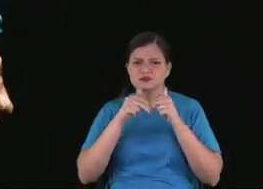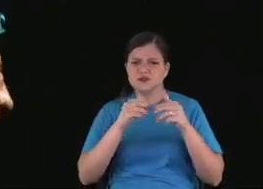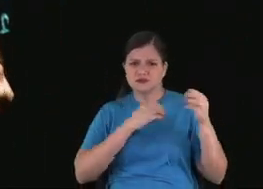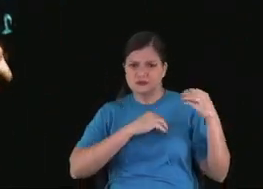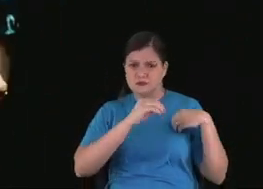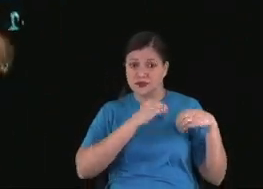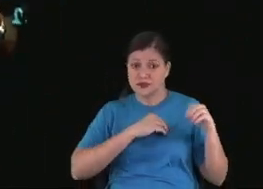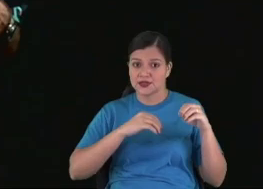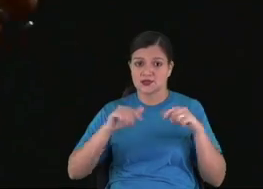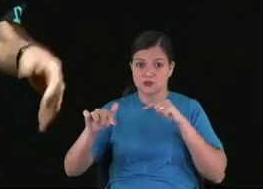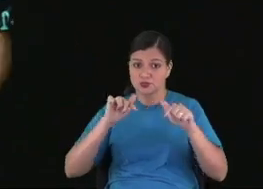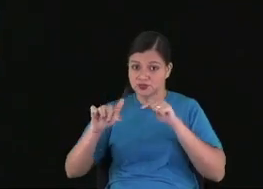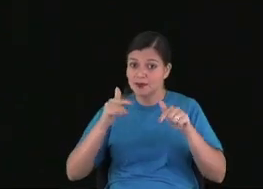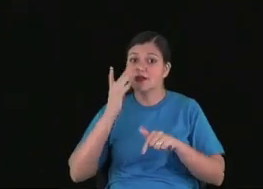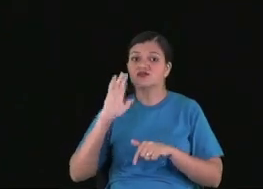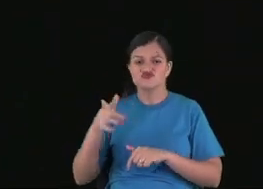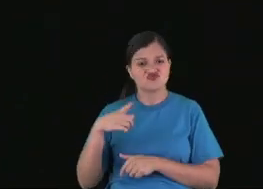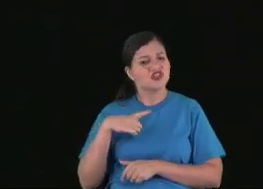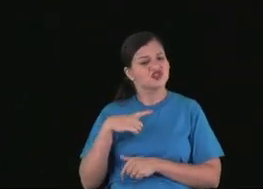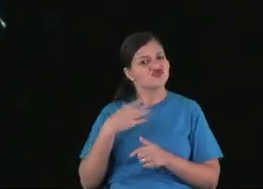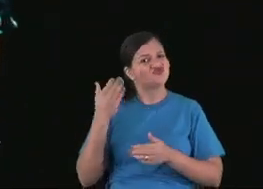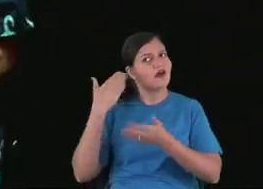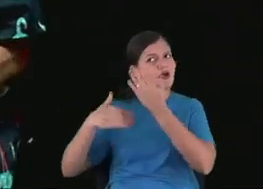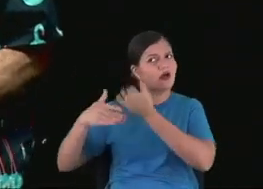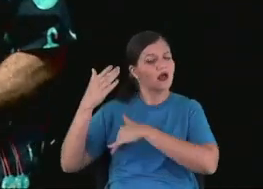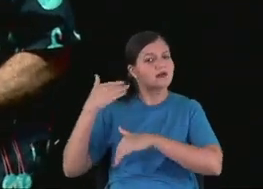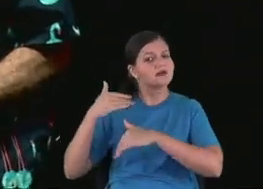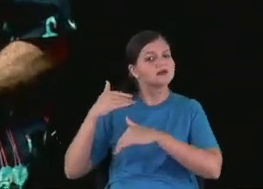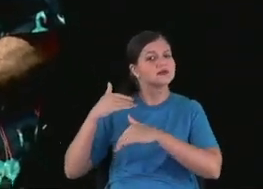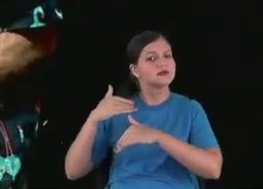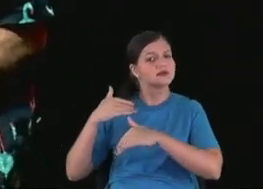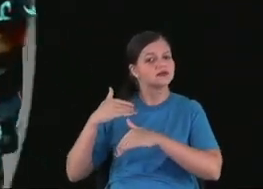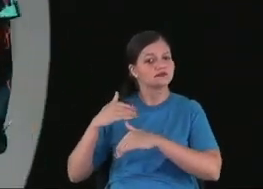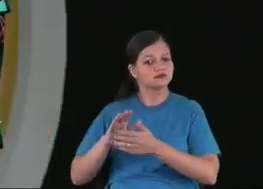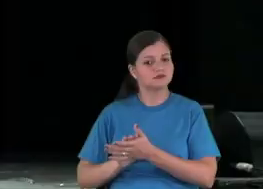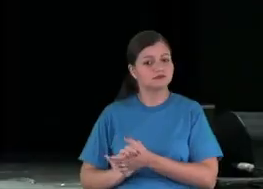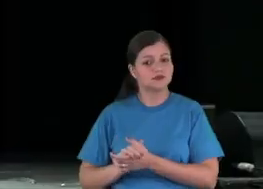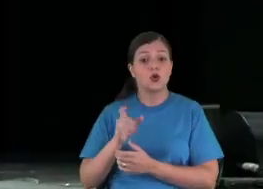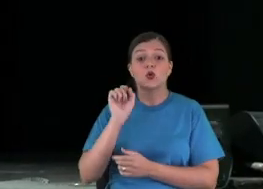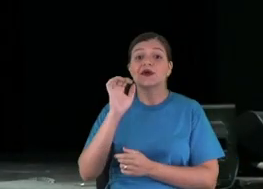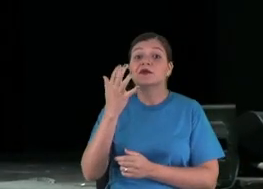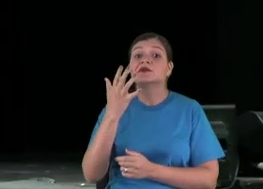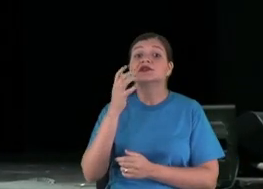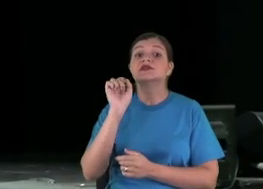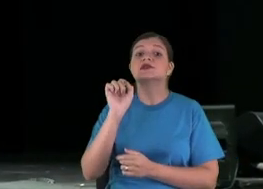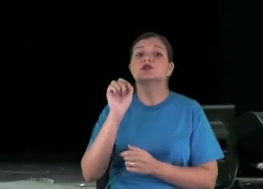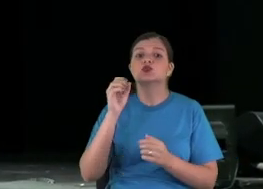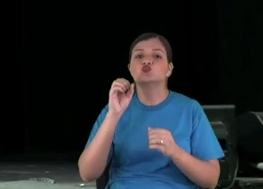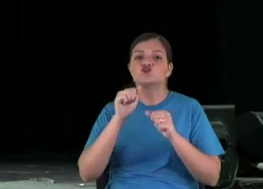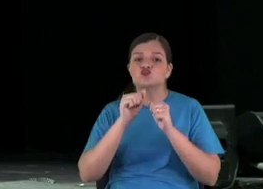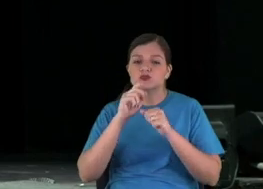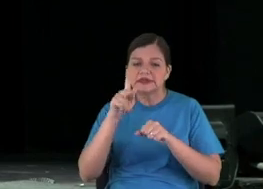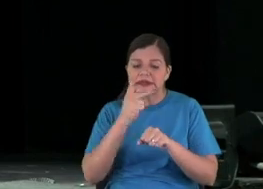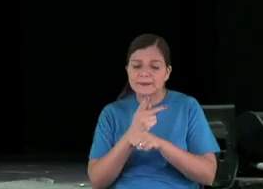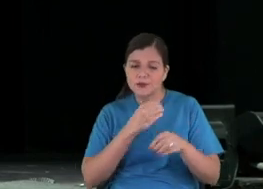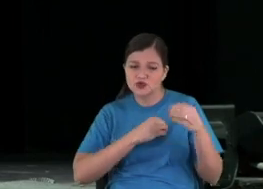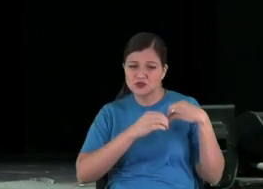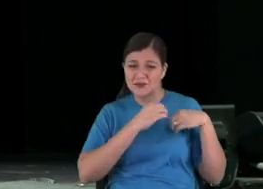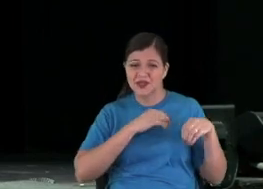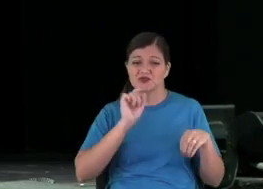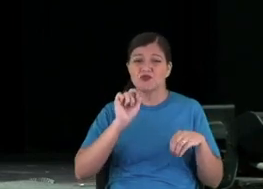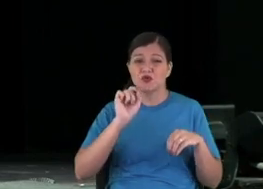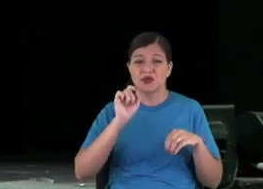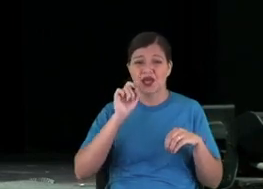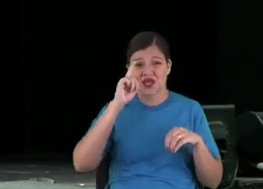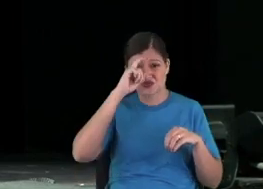original. O trabalho já existia antes, é pré-pecado. O que veio com o pecado foi o suor e os espinhos, as